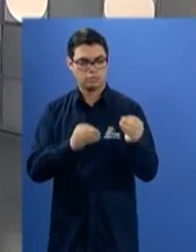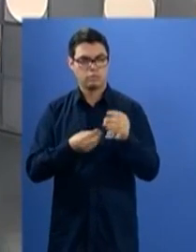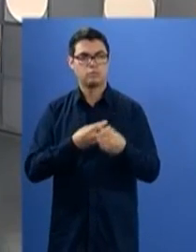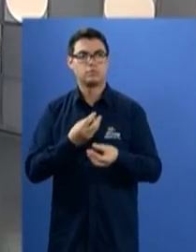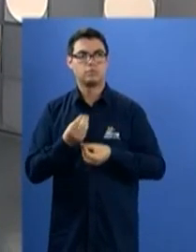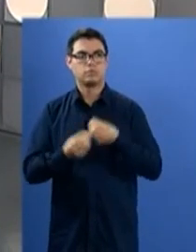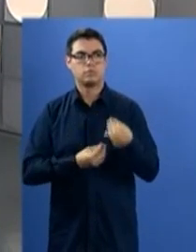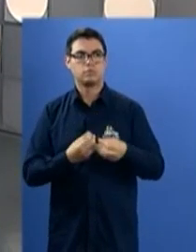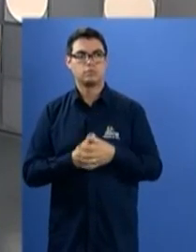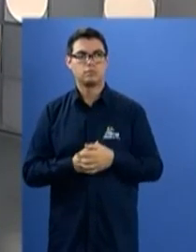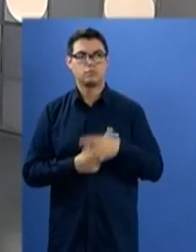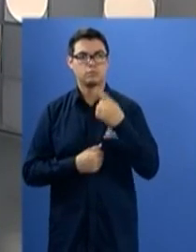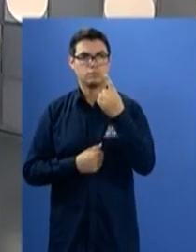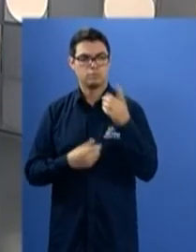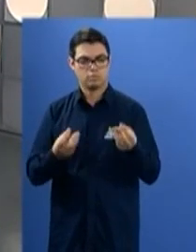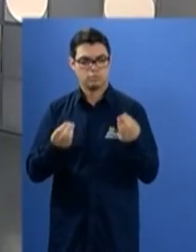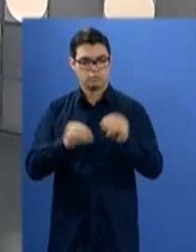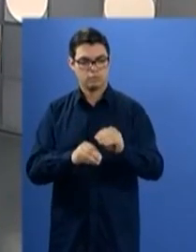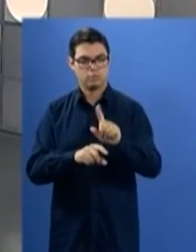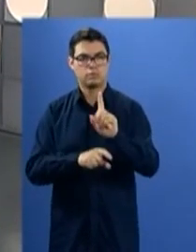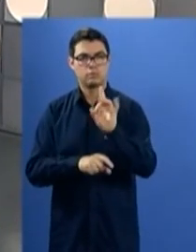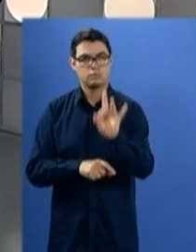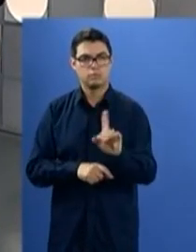não somente uma peça.